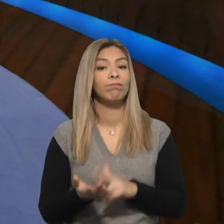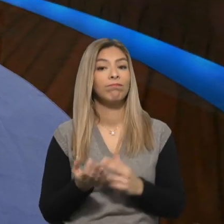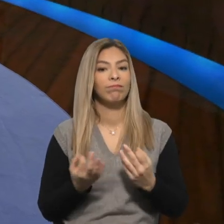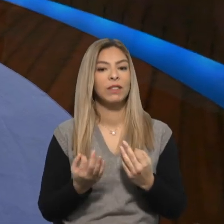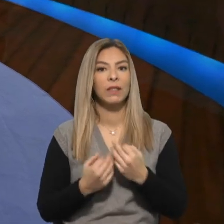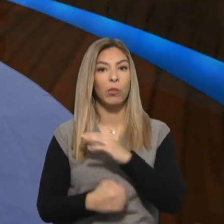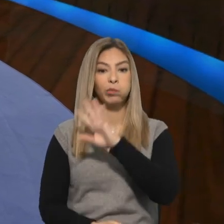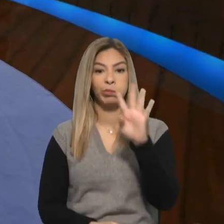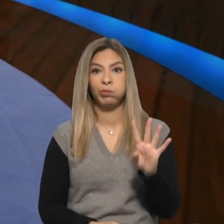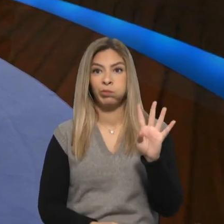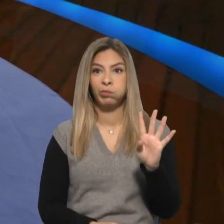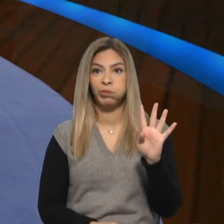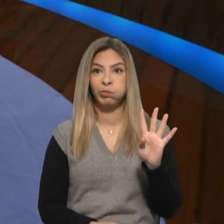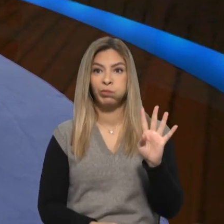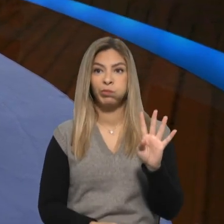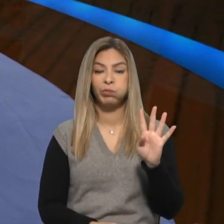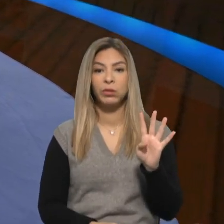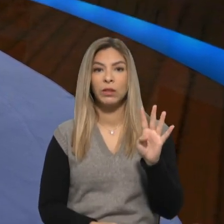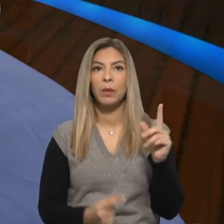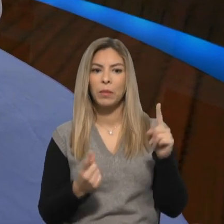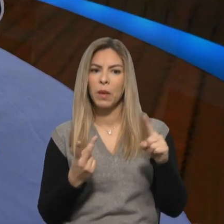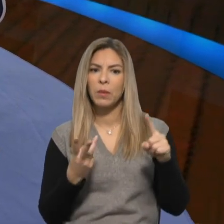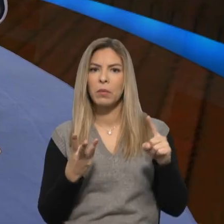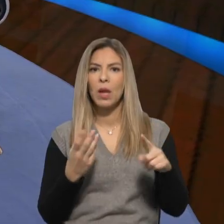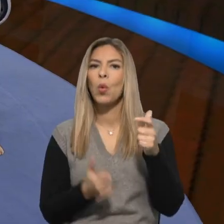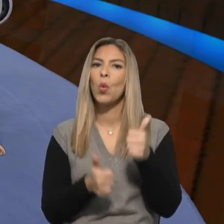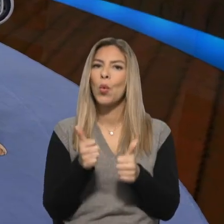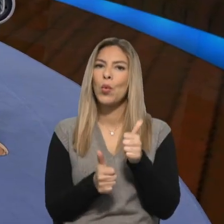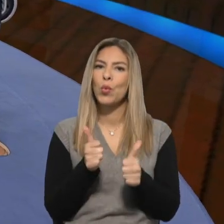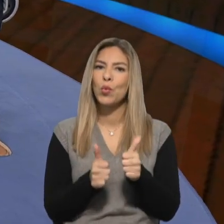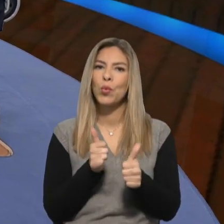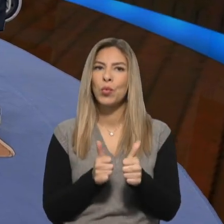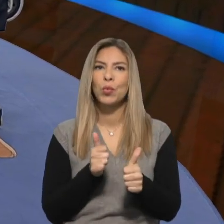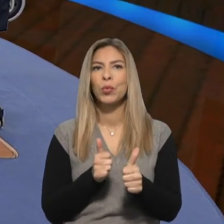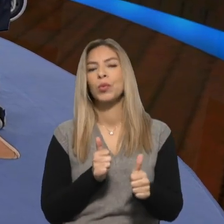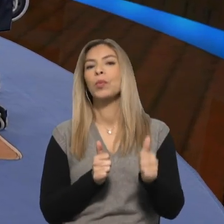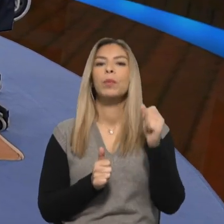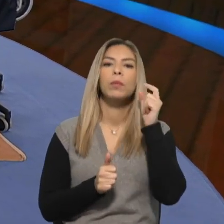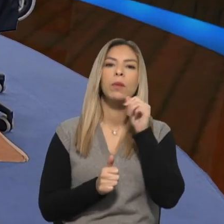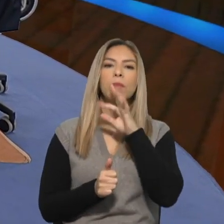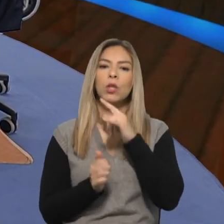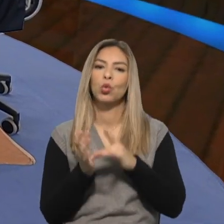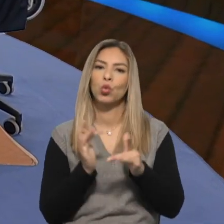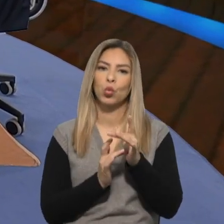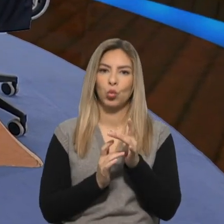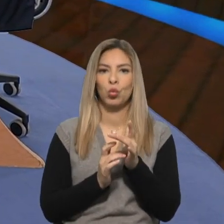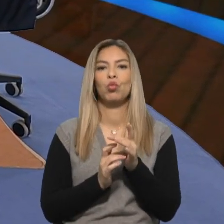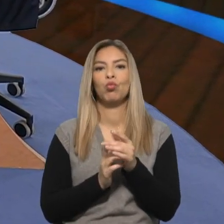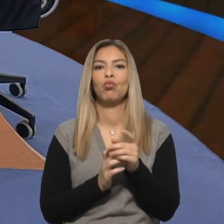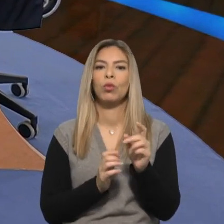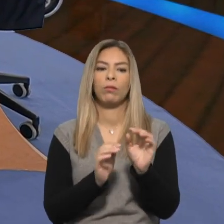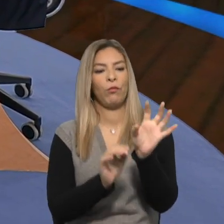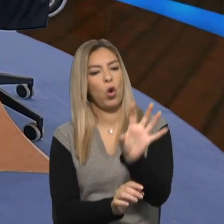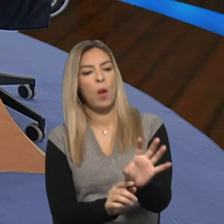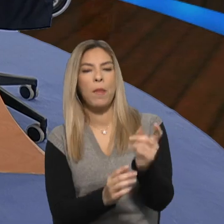4ª edição, salvo erro, deste concurso de presépios nas empresas. Qual é que é o objetivo de levar esta